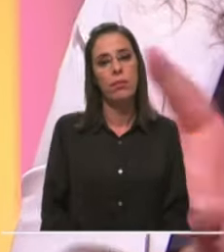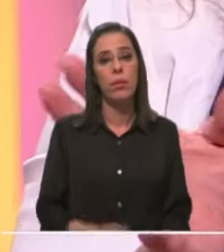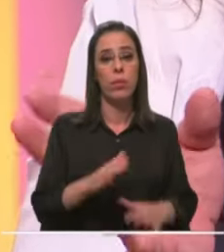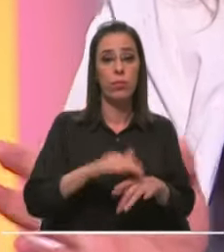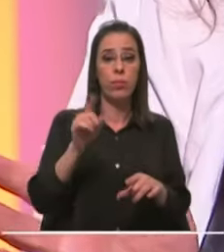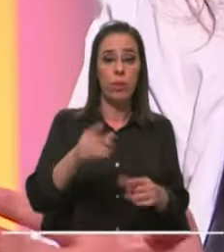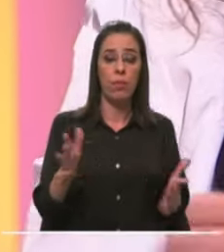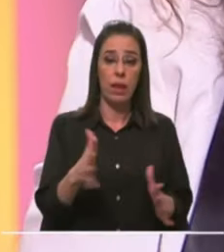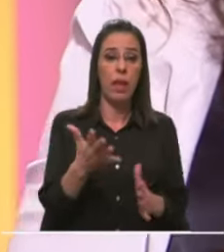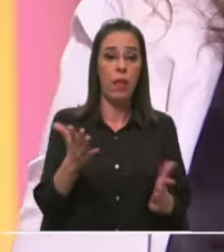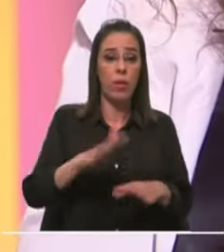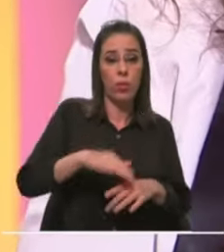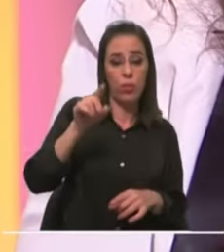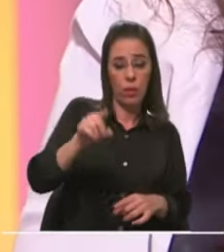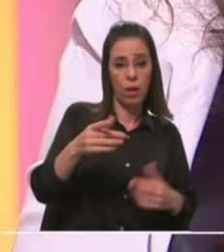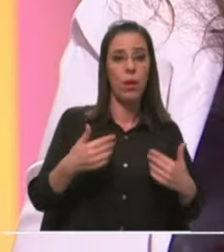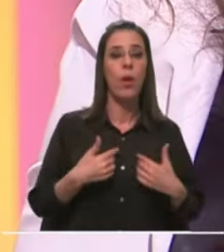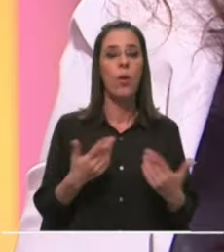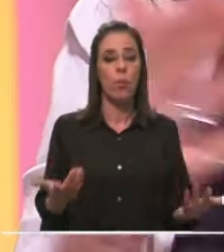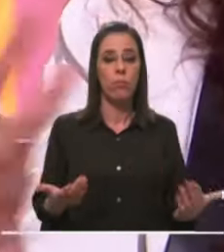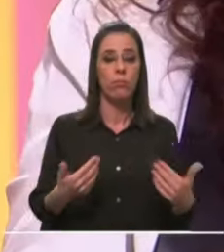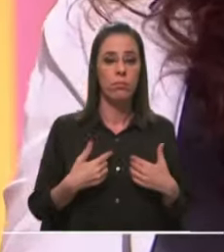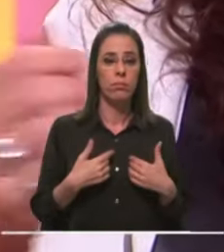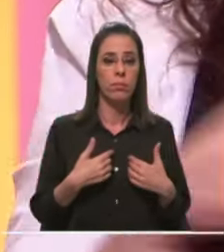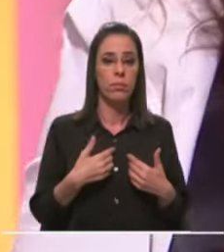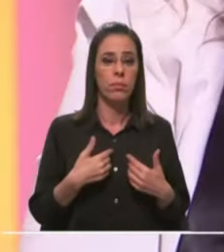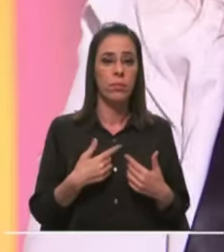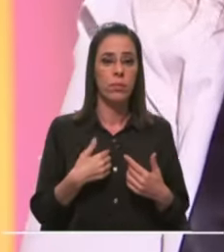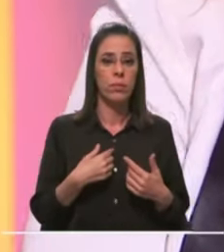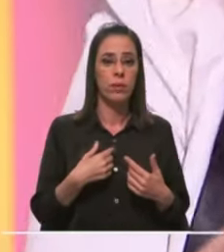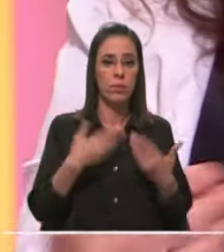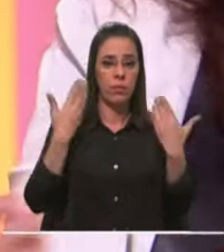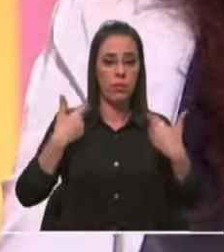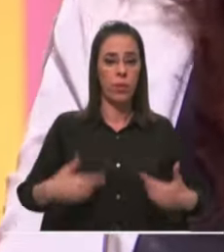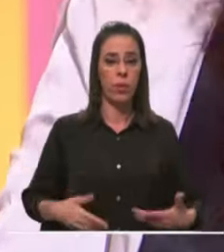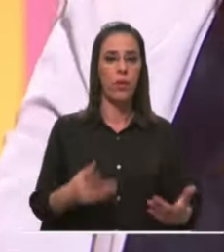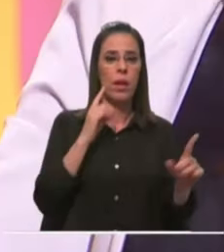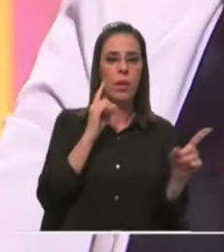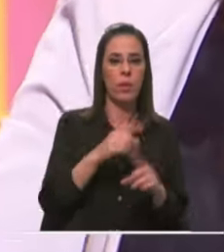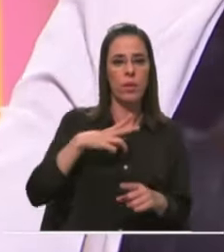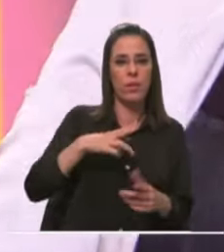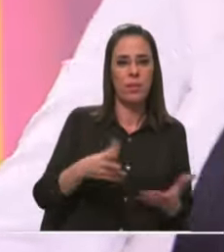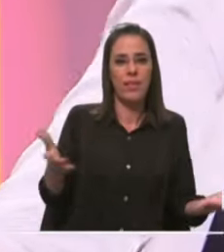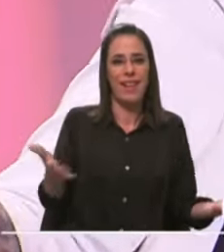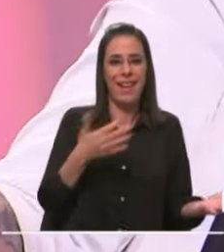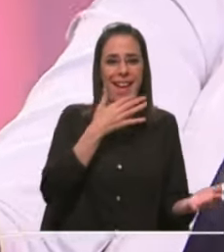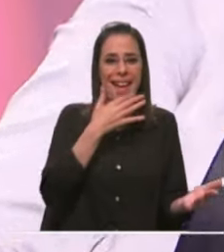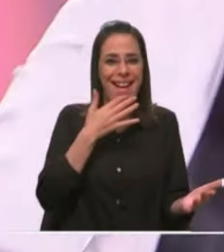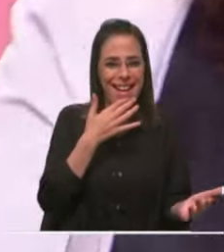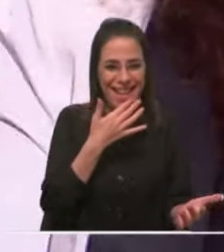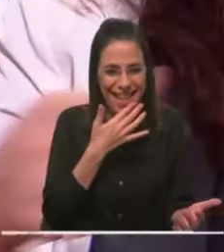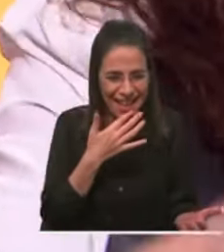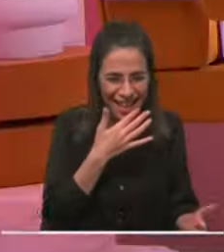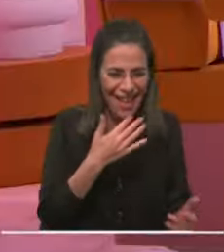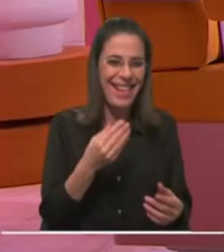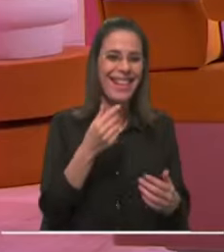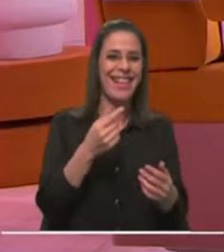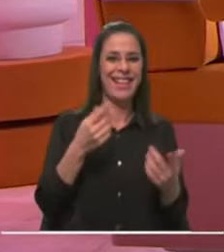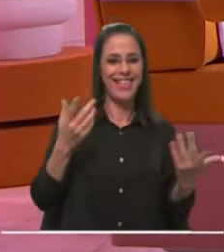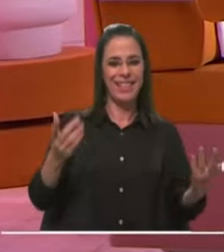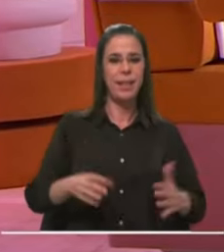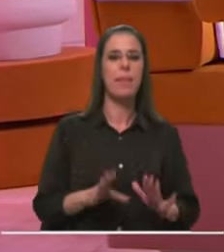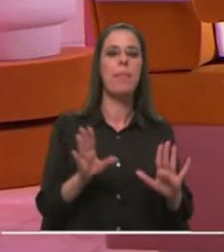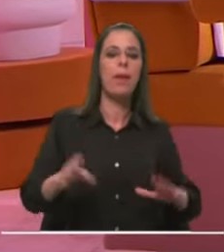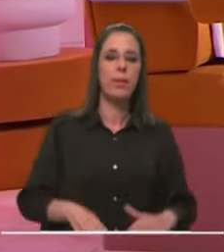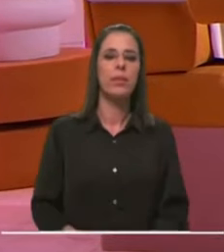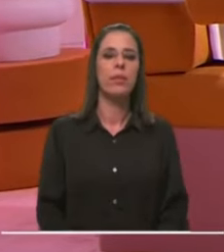causa dela talvez e que eu que eu Me apresento como figura incontornável da música portuguesa Hum